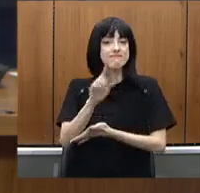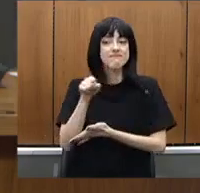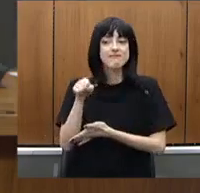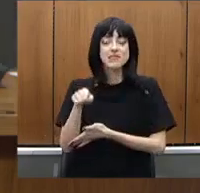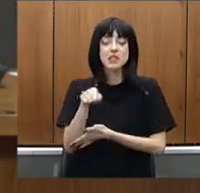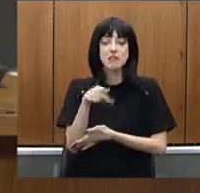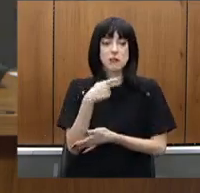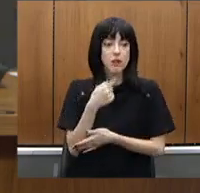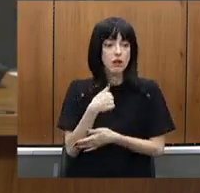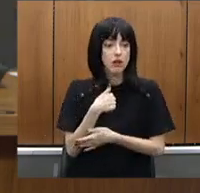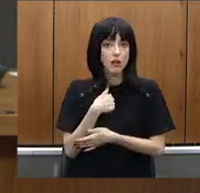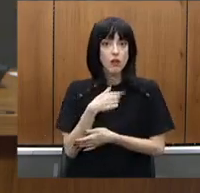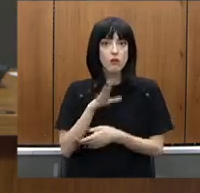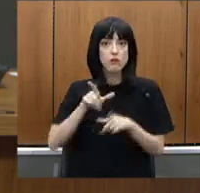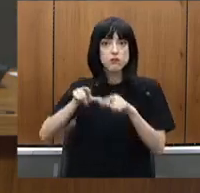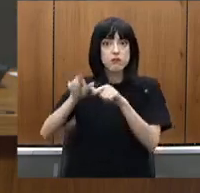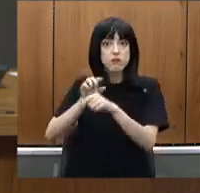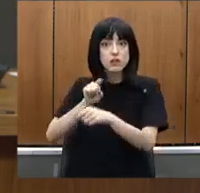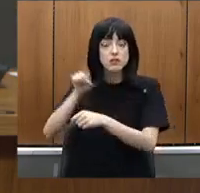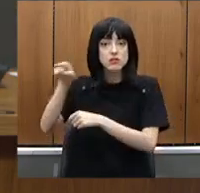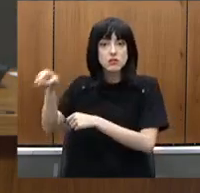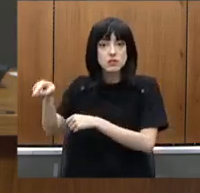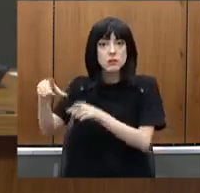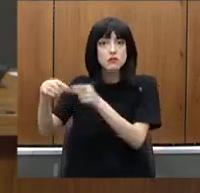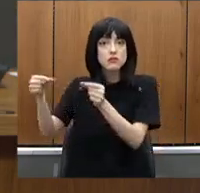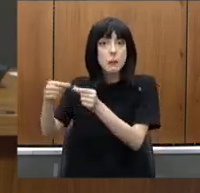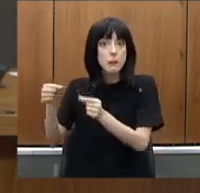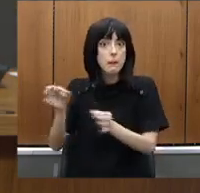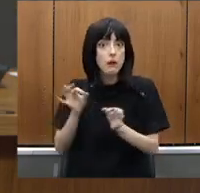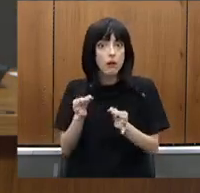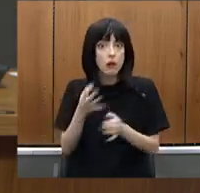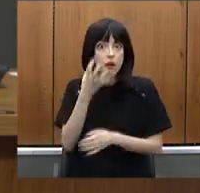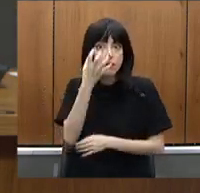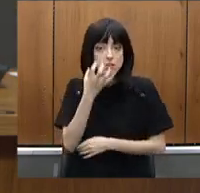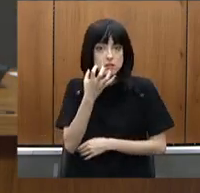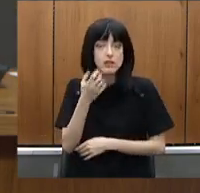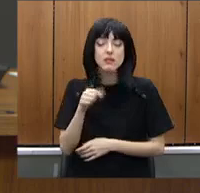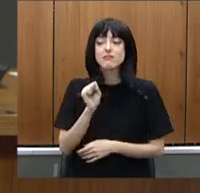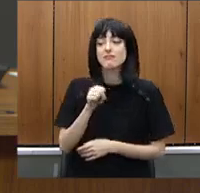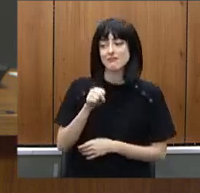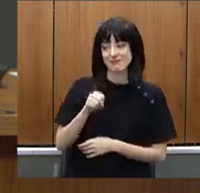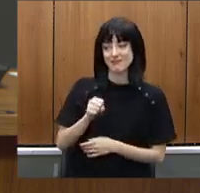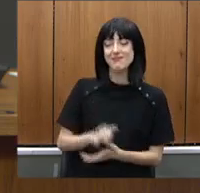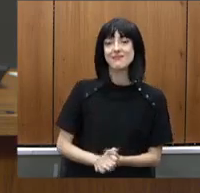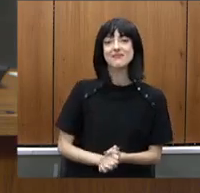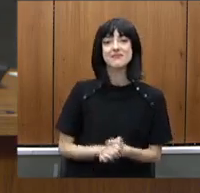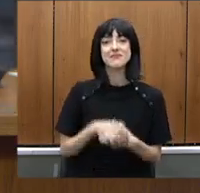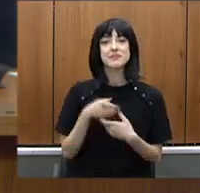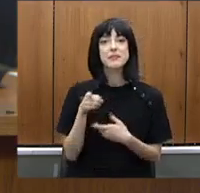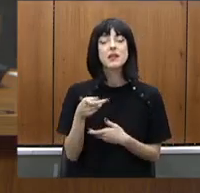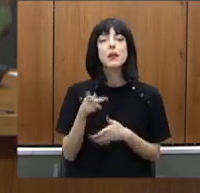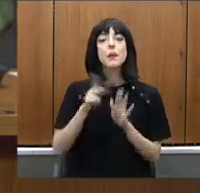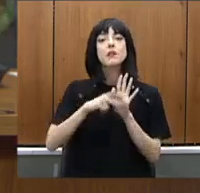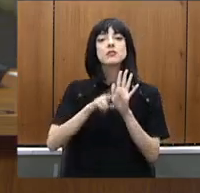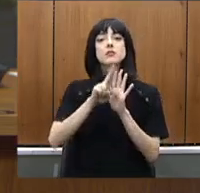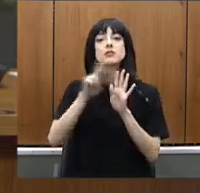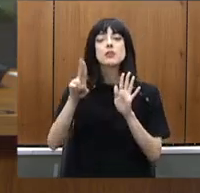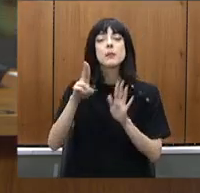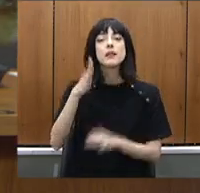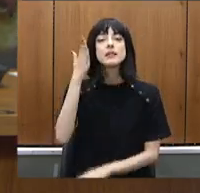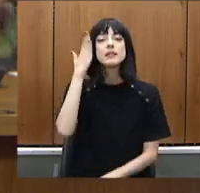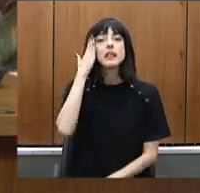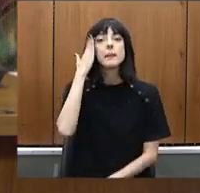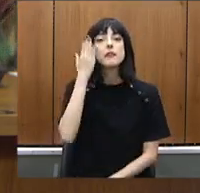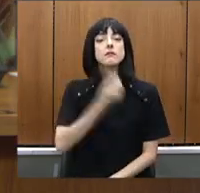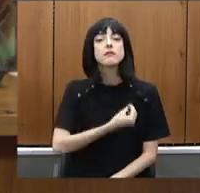arrumar passaporte tudo aquilo e o projeto dele é muito bacana o projeto dele é é projeto saber viver vazelândia ele pegou o bairro